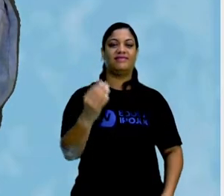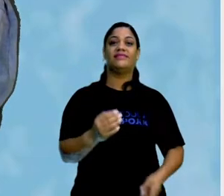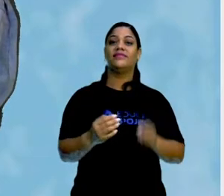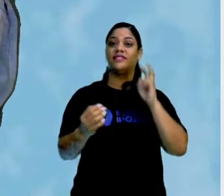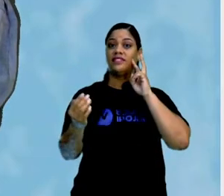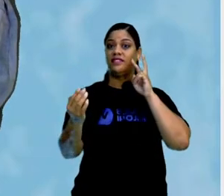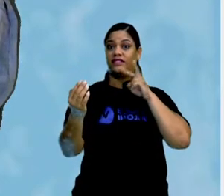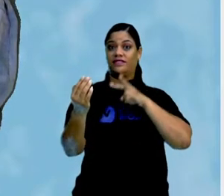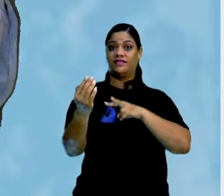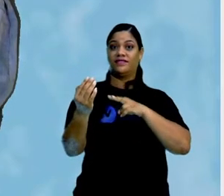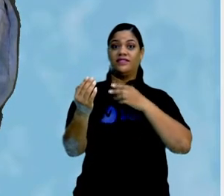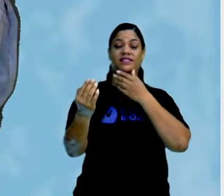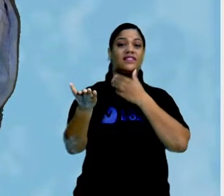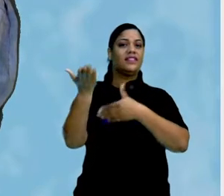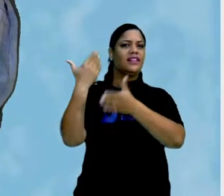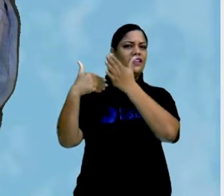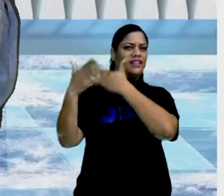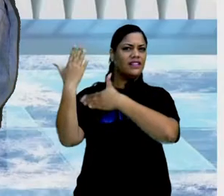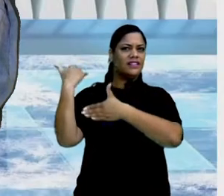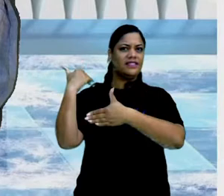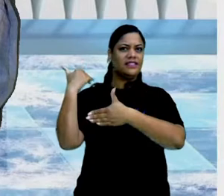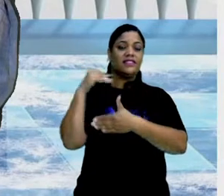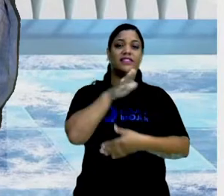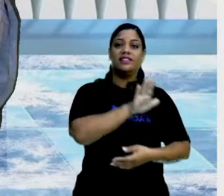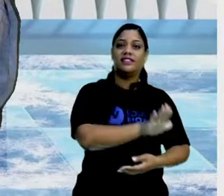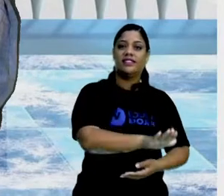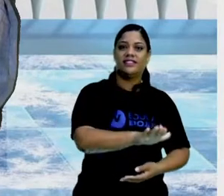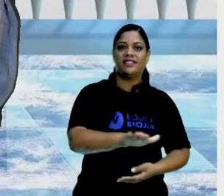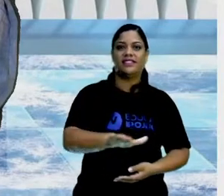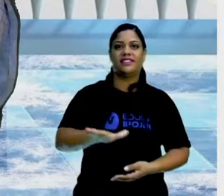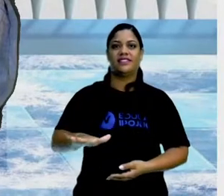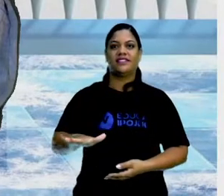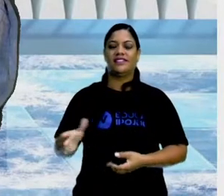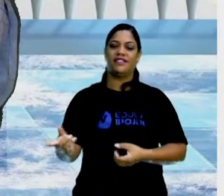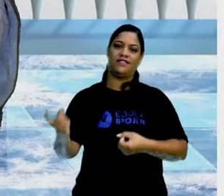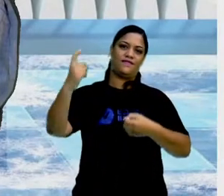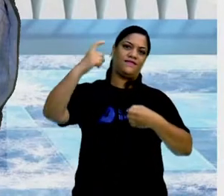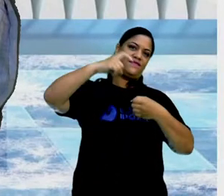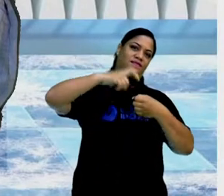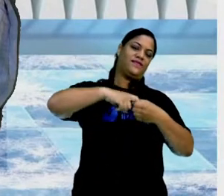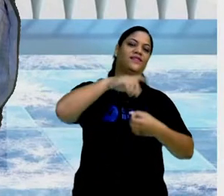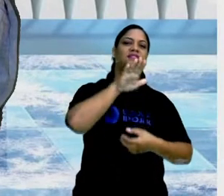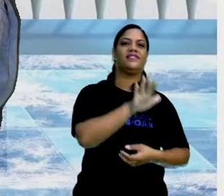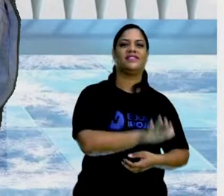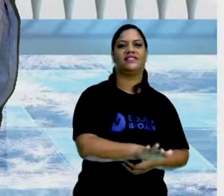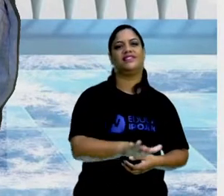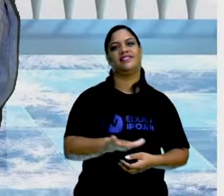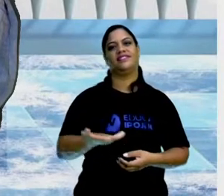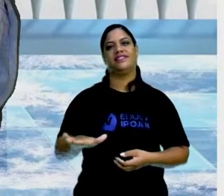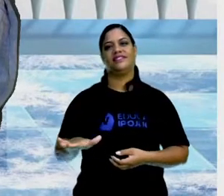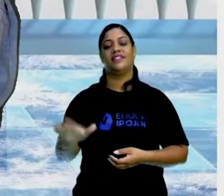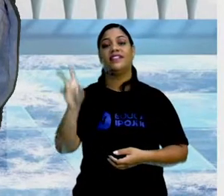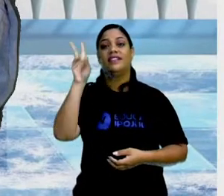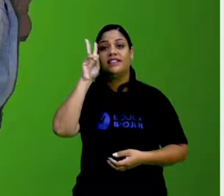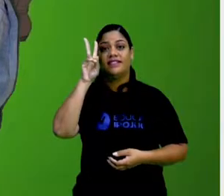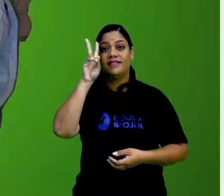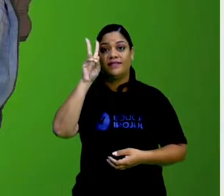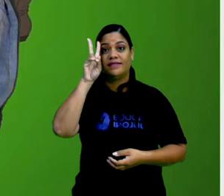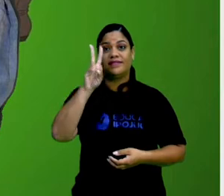Ela se viu criança quando ela era criança. E ela voltou a ser criança. E ela